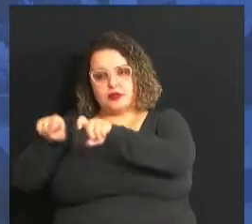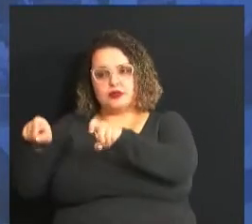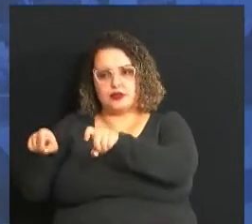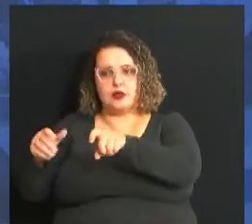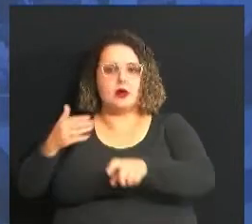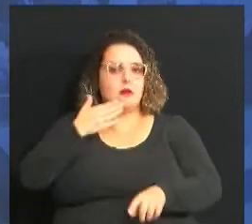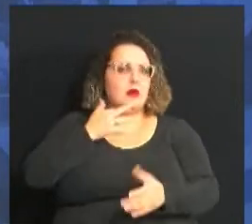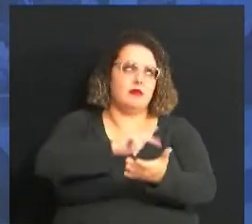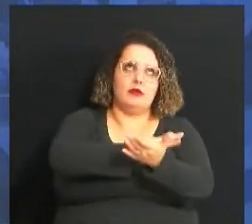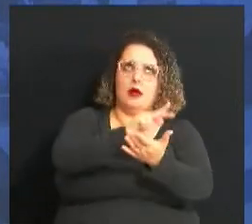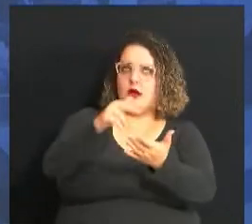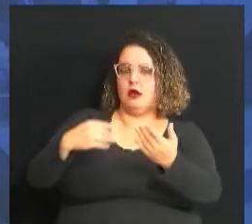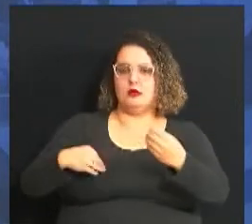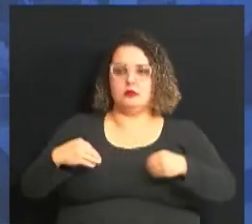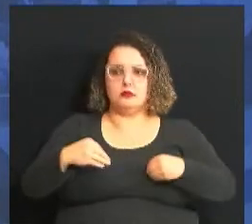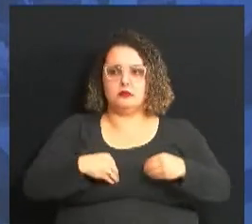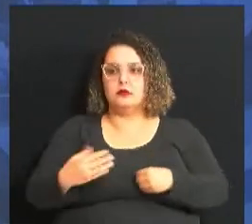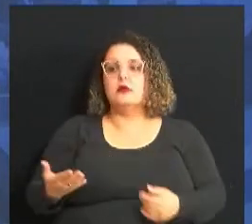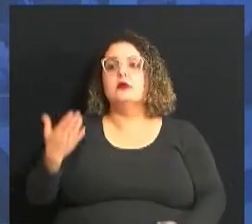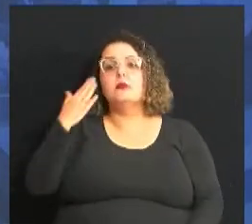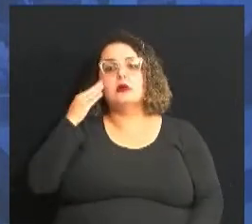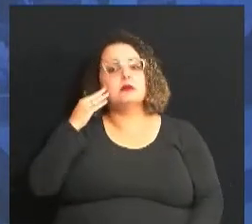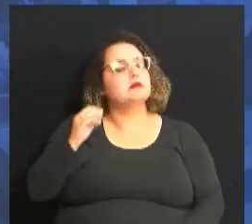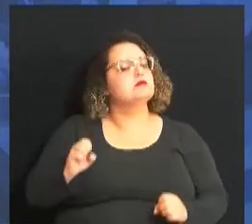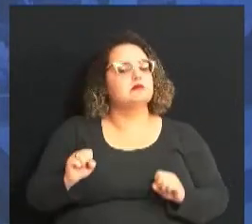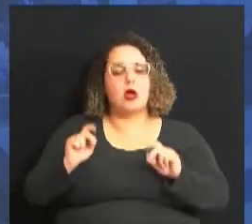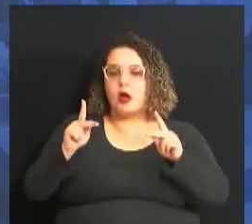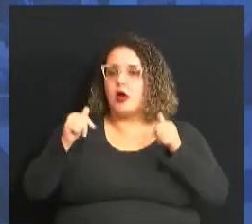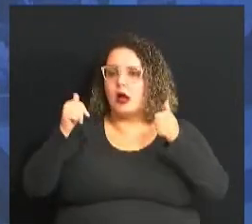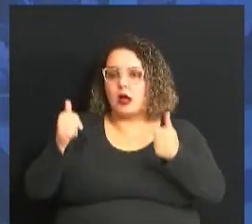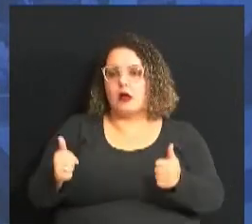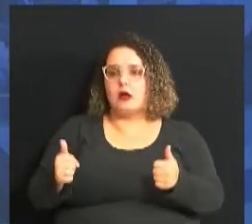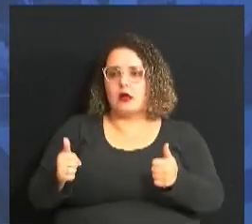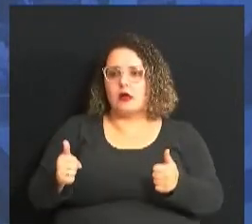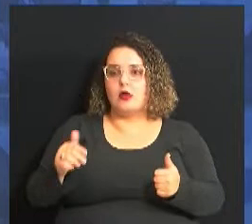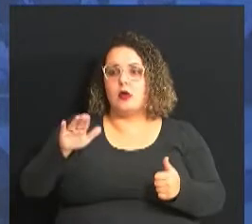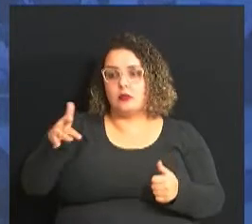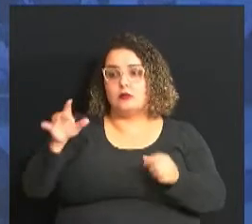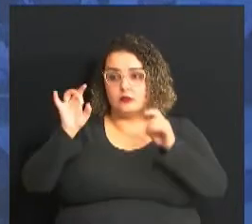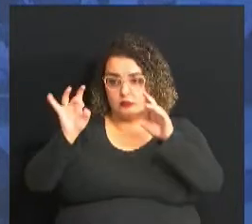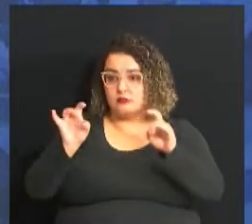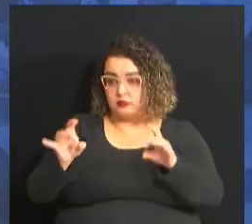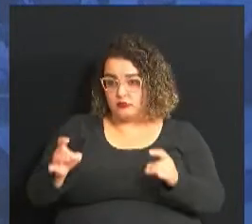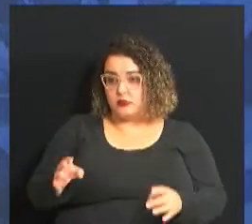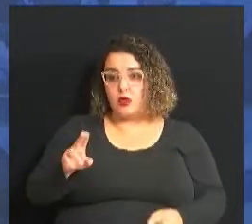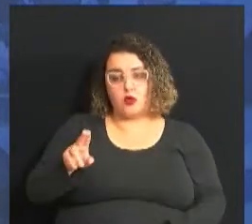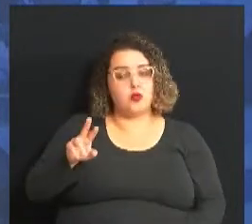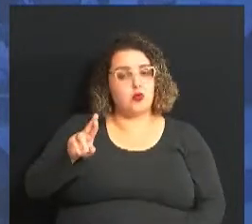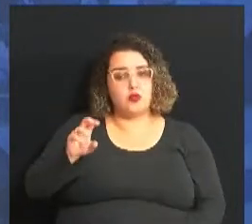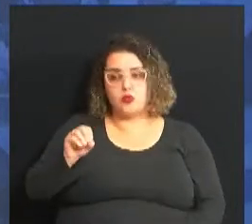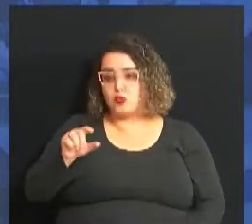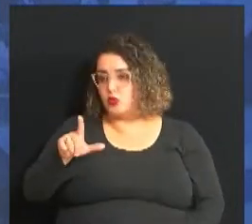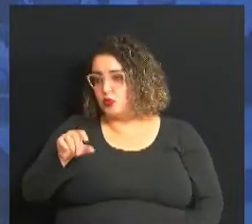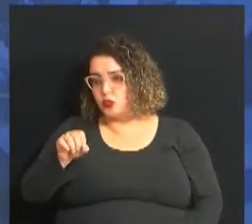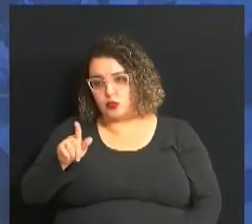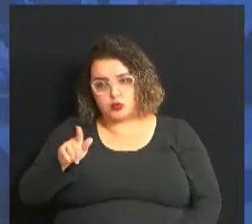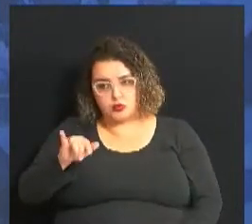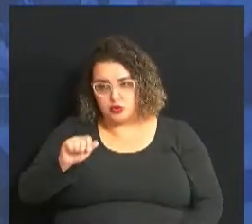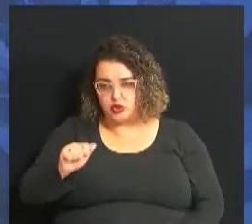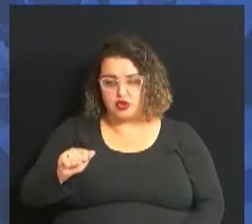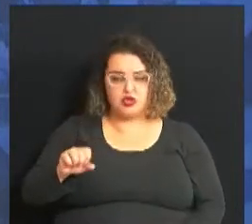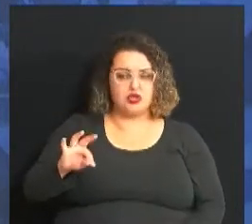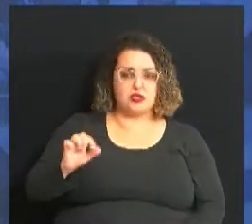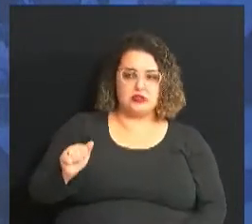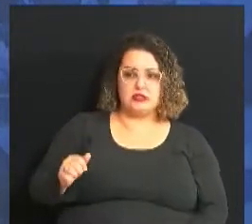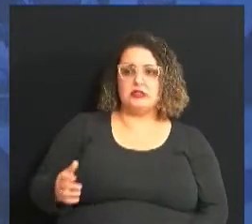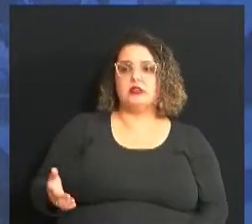de exames, né, para saber se está tudo ok. Quando vai num especialista, como o senhor disse, um urologista, um psiquiatra, enfim, acaba também pedindo, fazendo